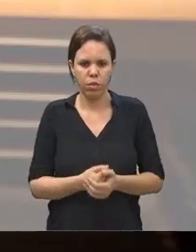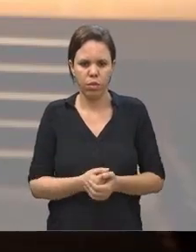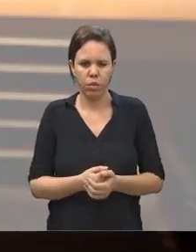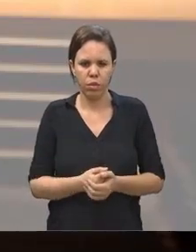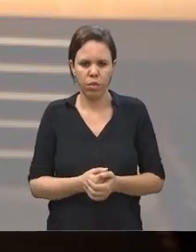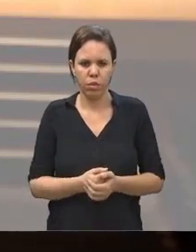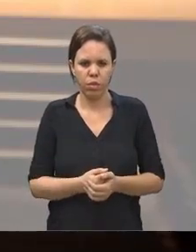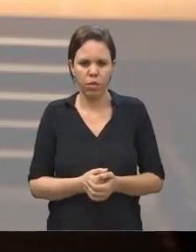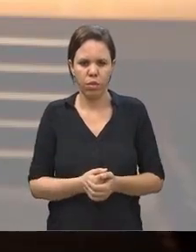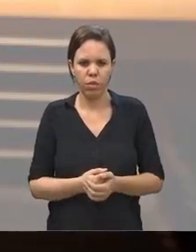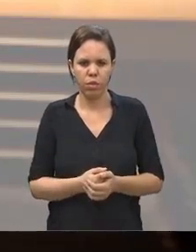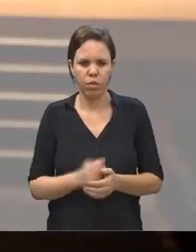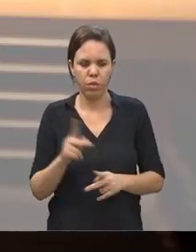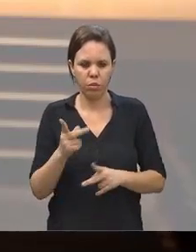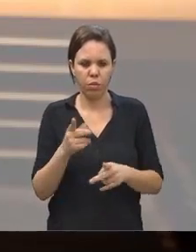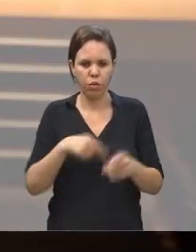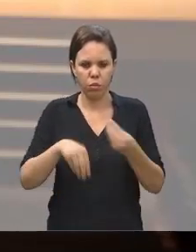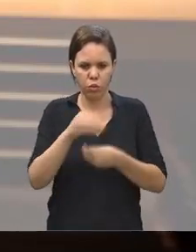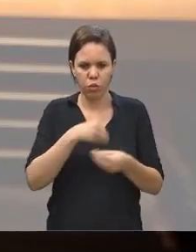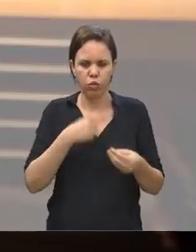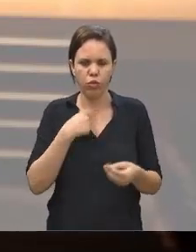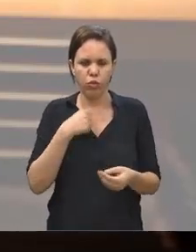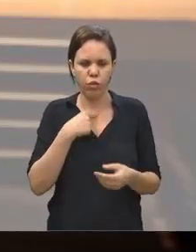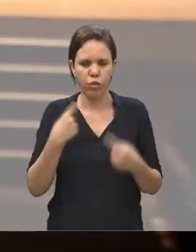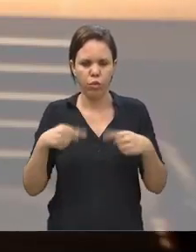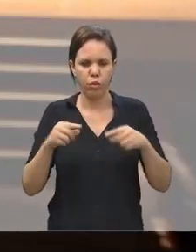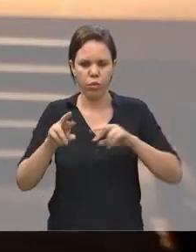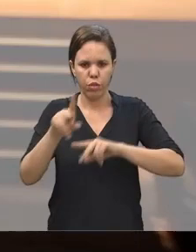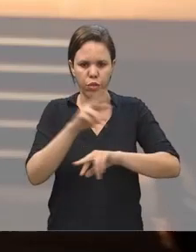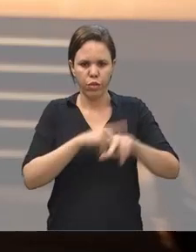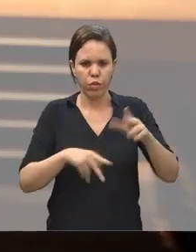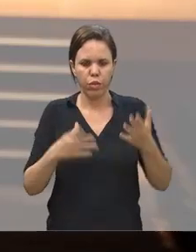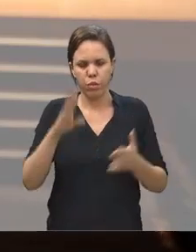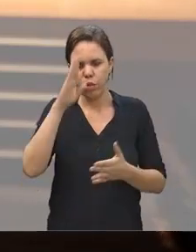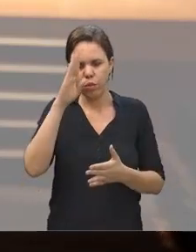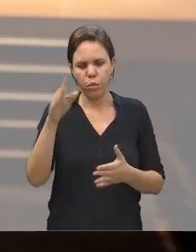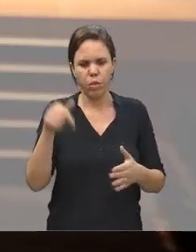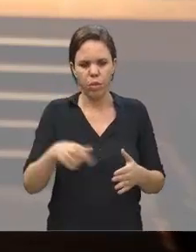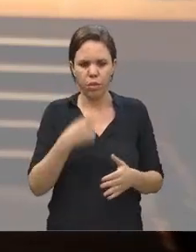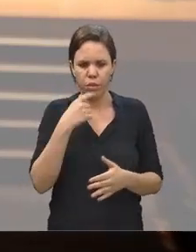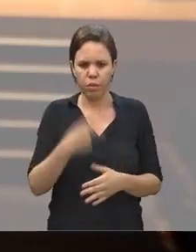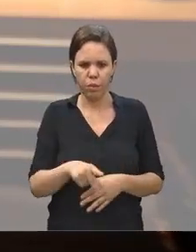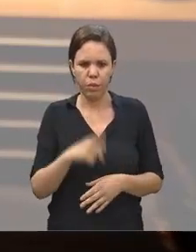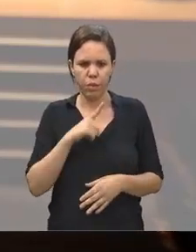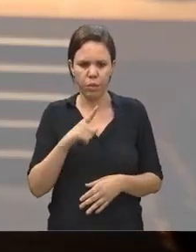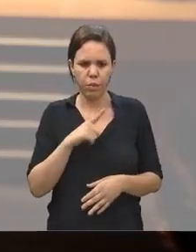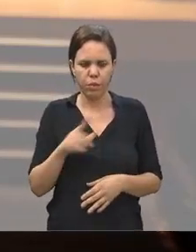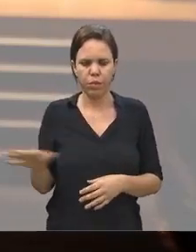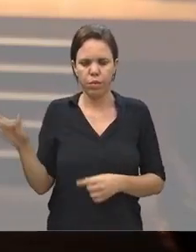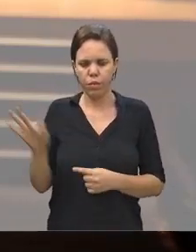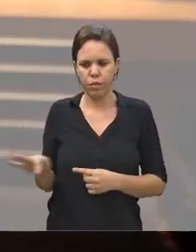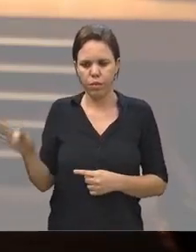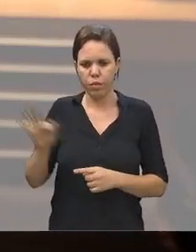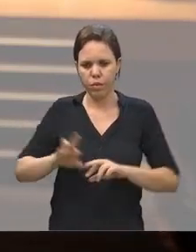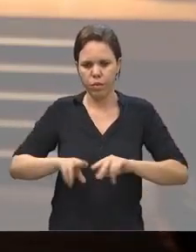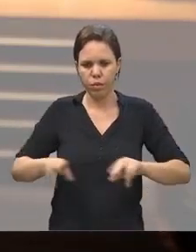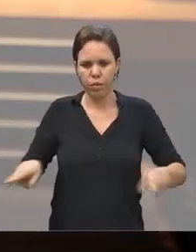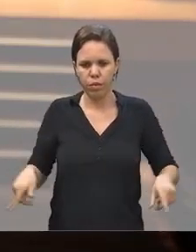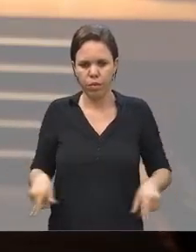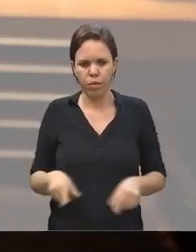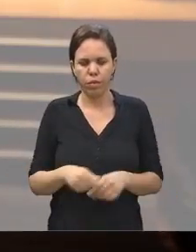o público é muito eclético também, né? E assim, principalmente aqui em Campinas, que temos